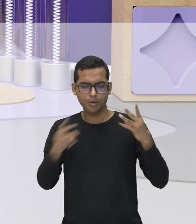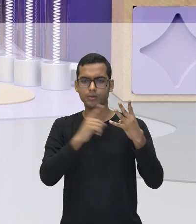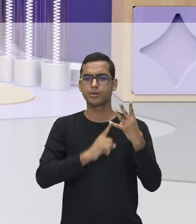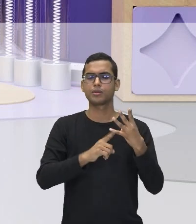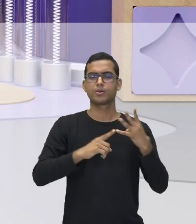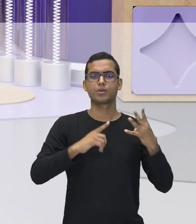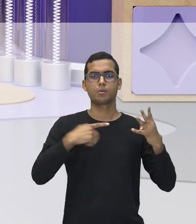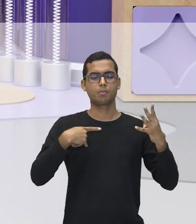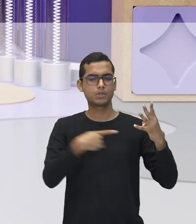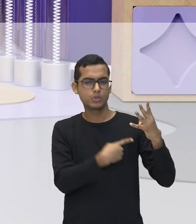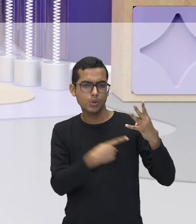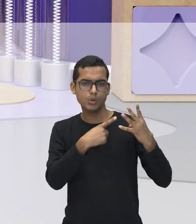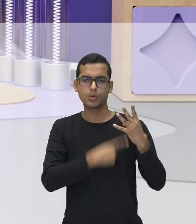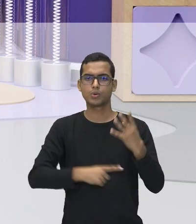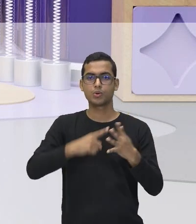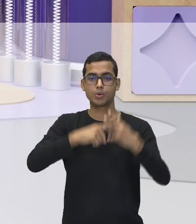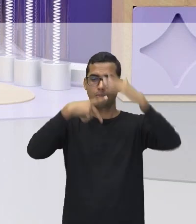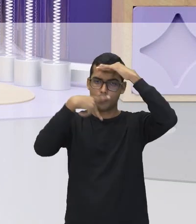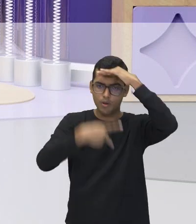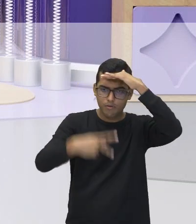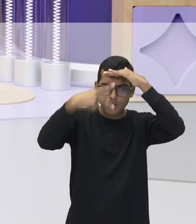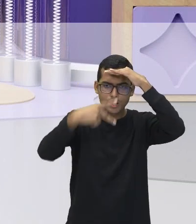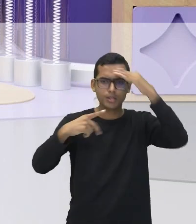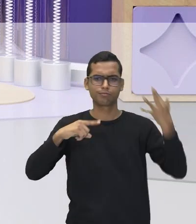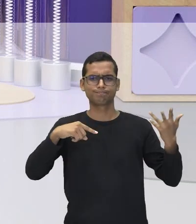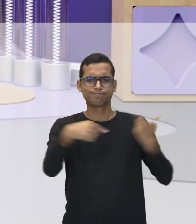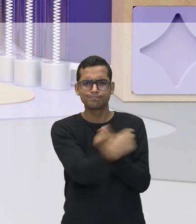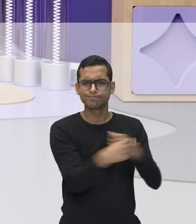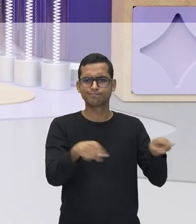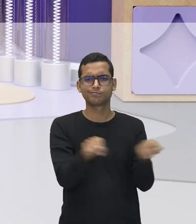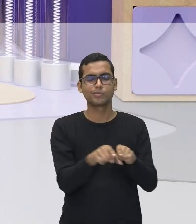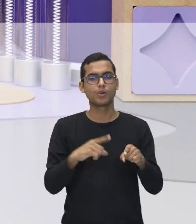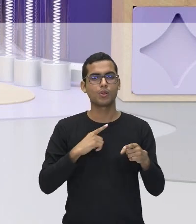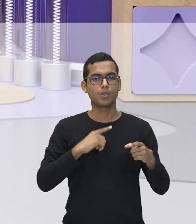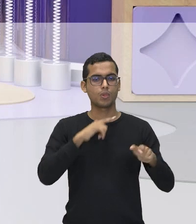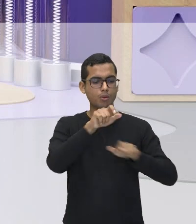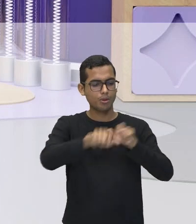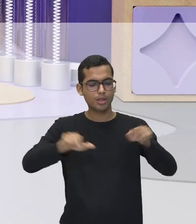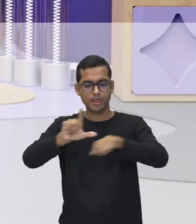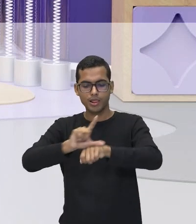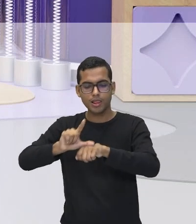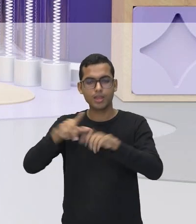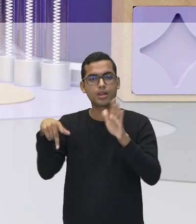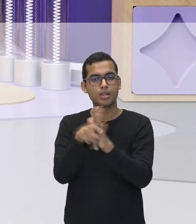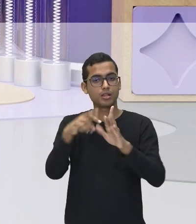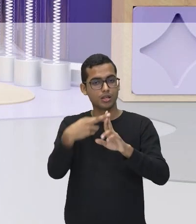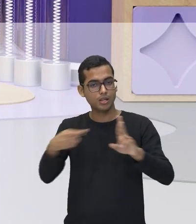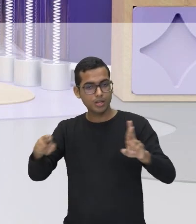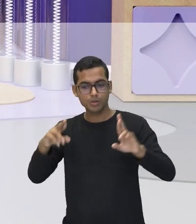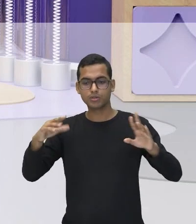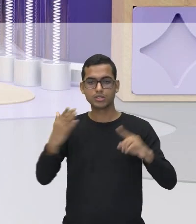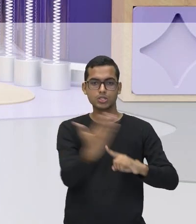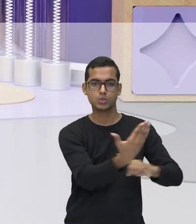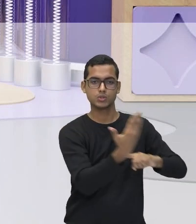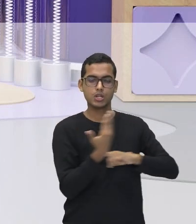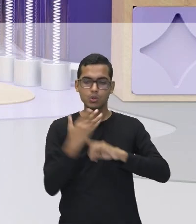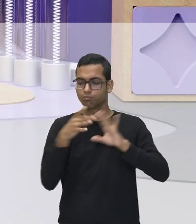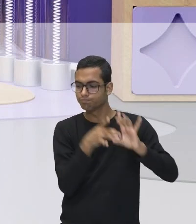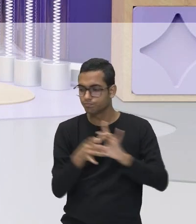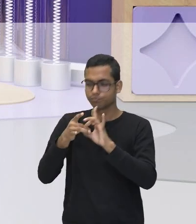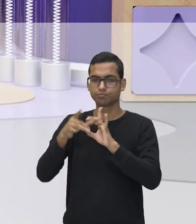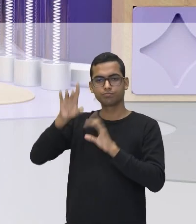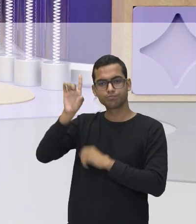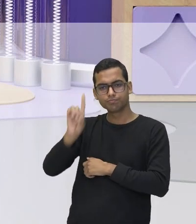os profetas. Então, por isso que a religião ela tem essa função, ela nos religa a